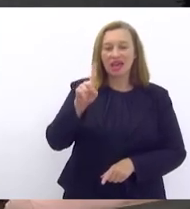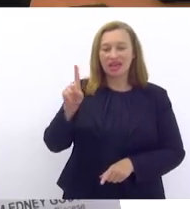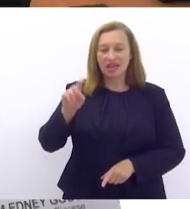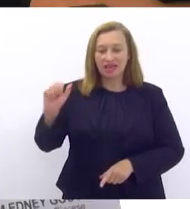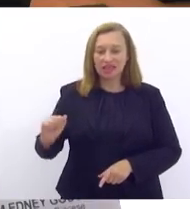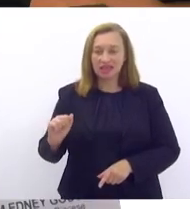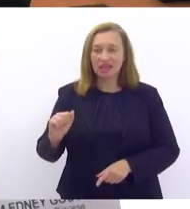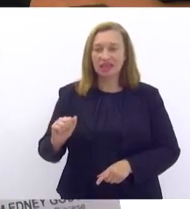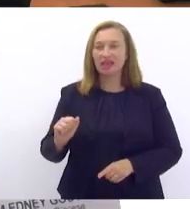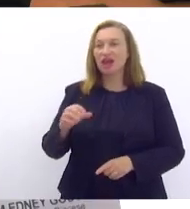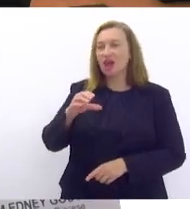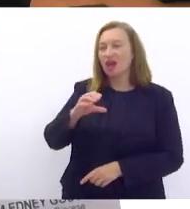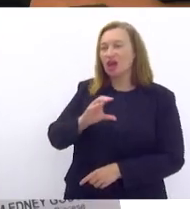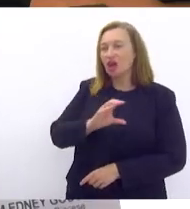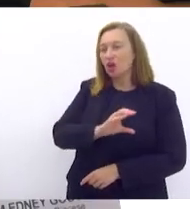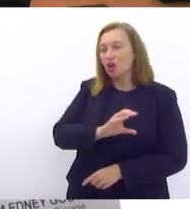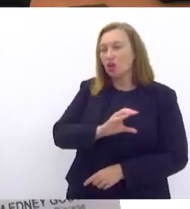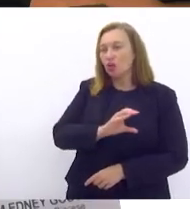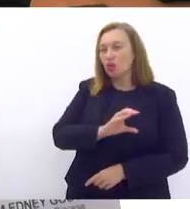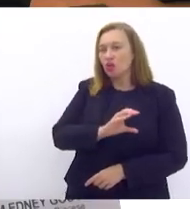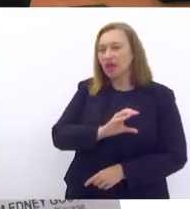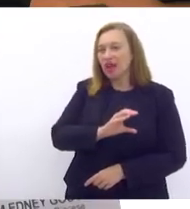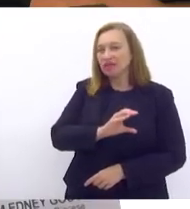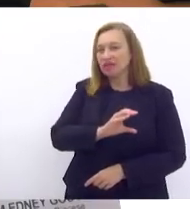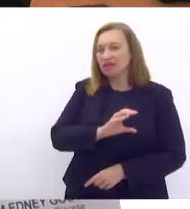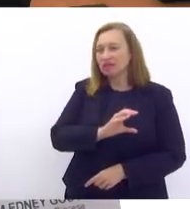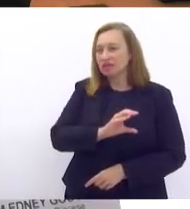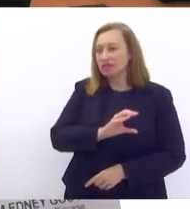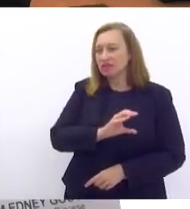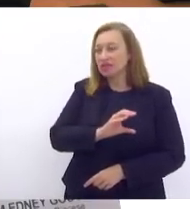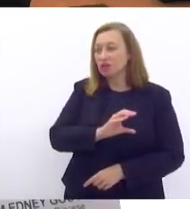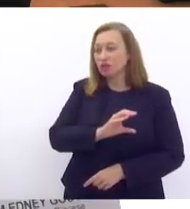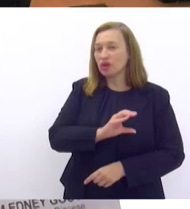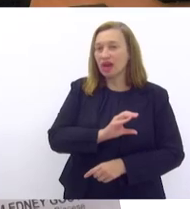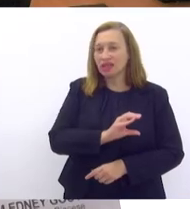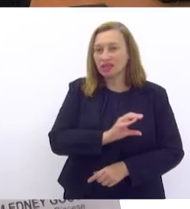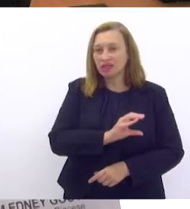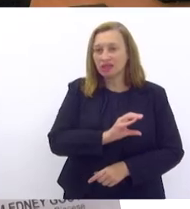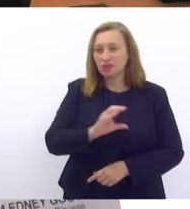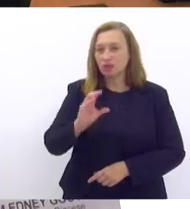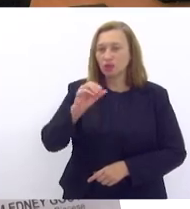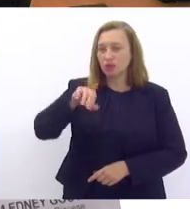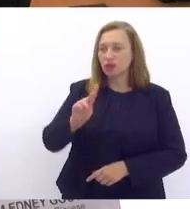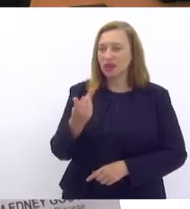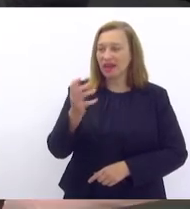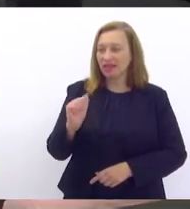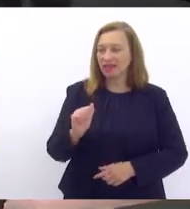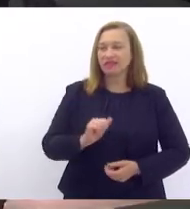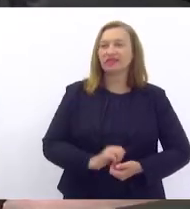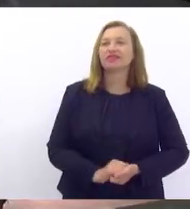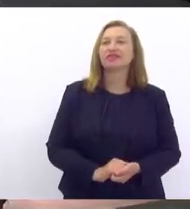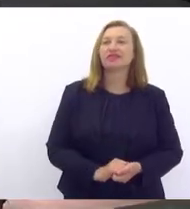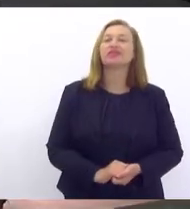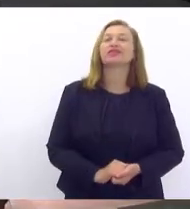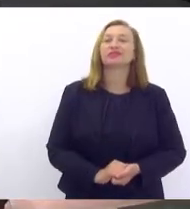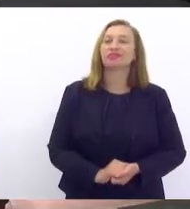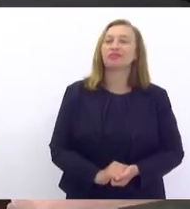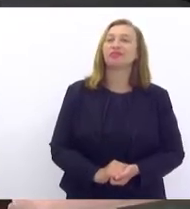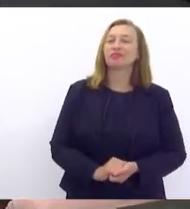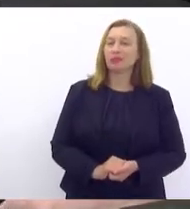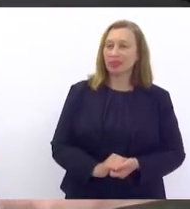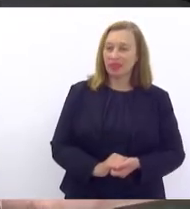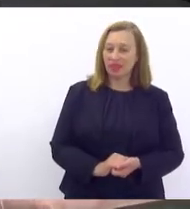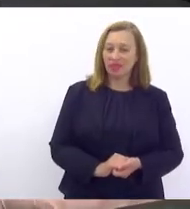aqui uma flor. Uma esposa do nosso conselheiro. Patrícia, minha companheira, por favor, vem até